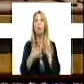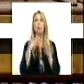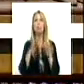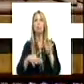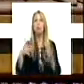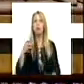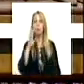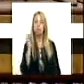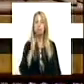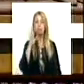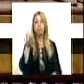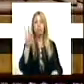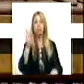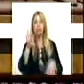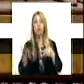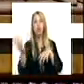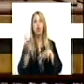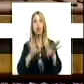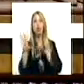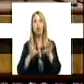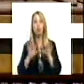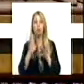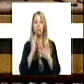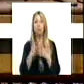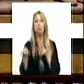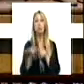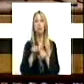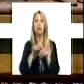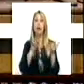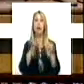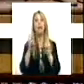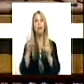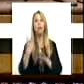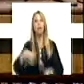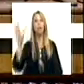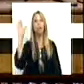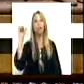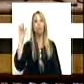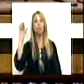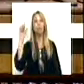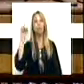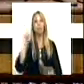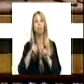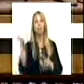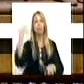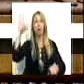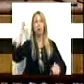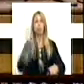permitindo procurar soluções com políticas alternativas. Foi o adeus à velha carroça